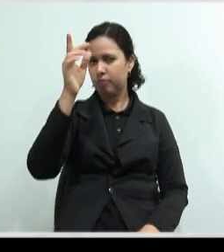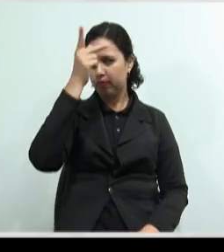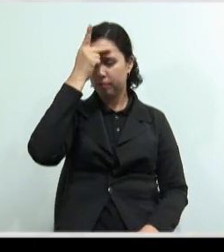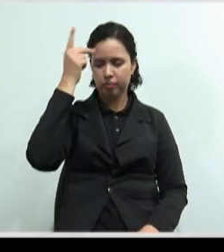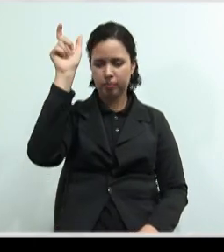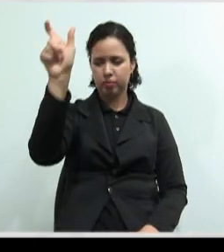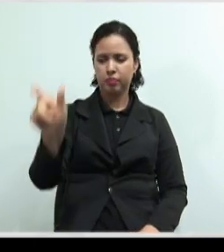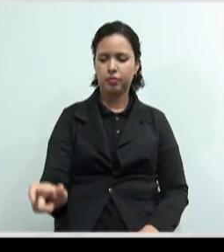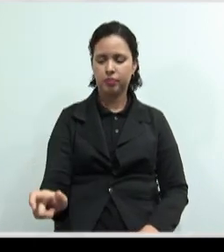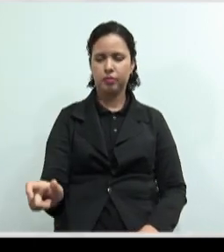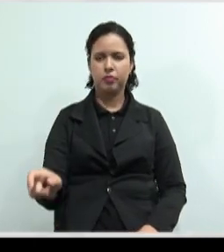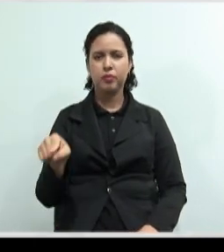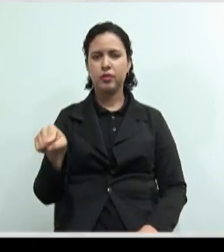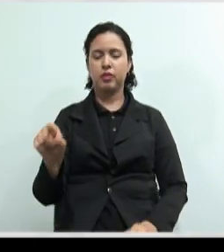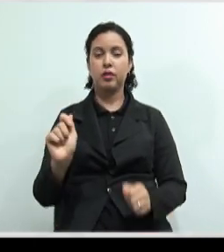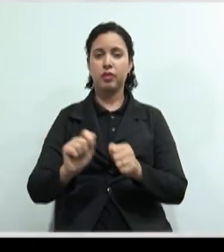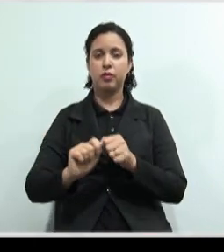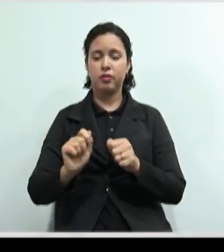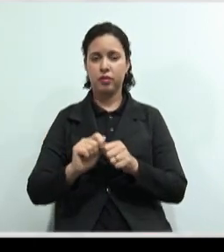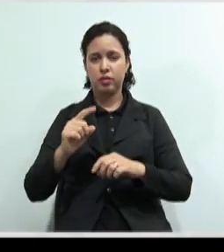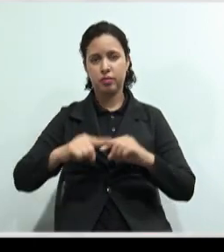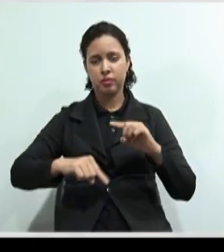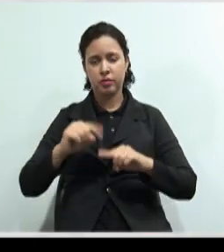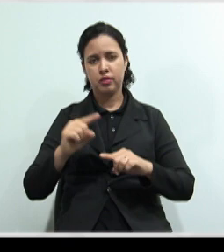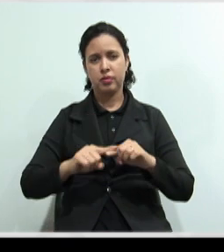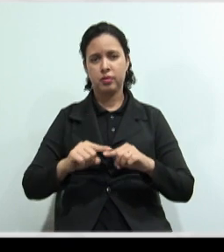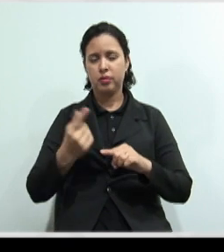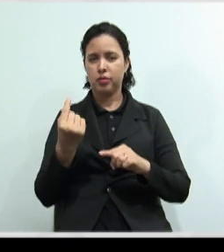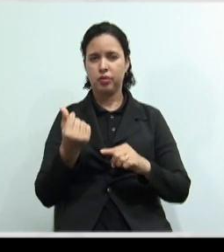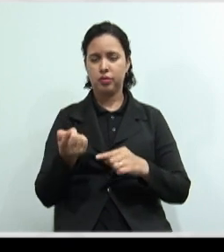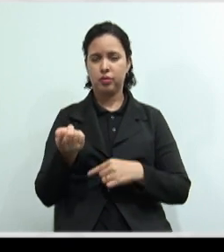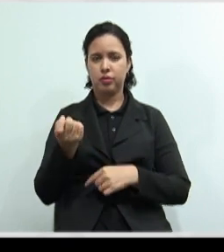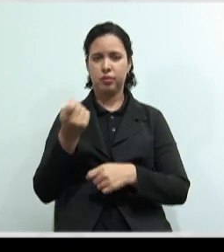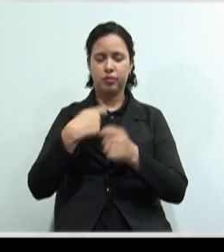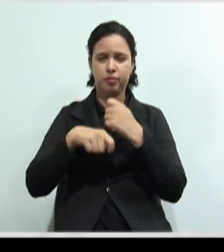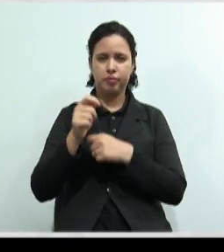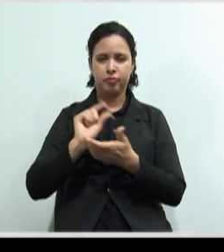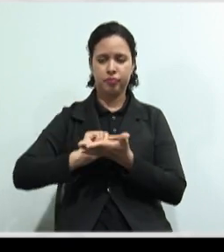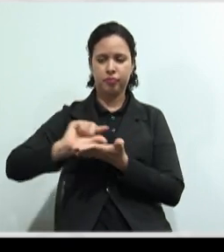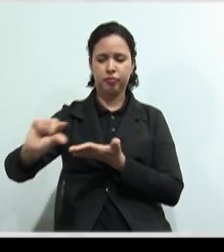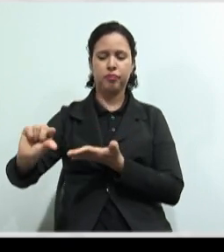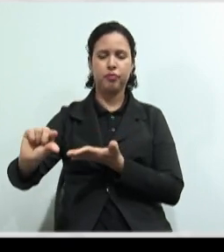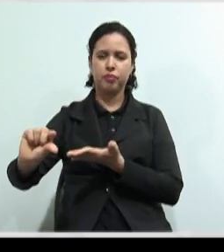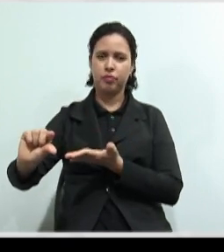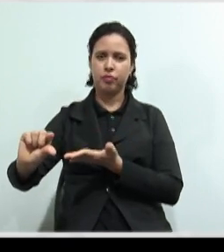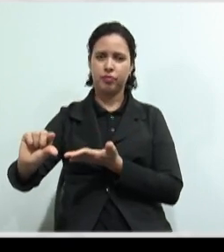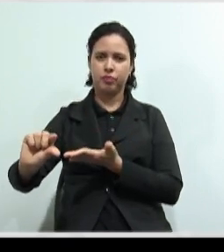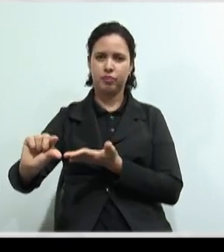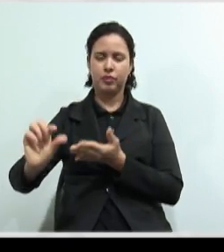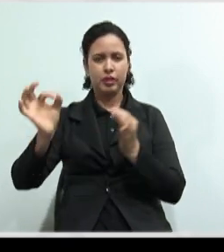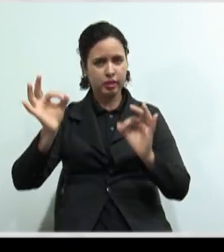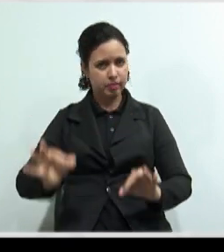renda gerada pelo produto, nessa comercialização que a gente considera injusta.